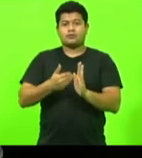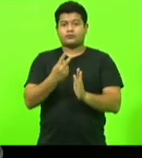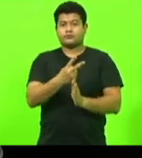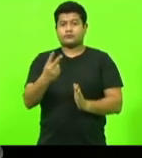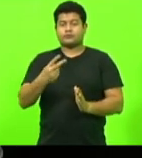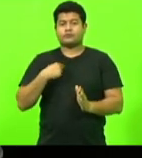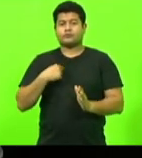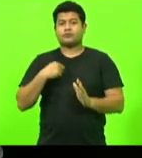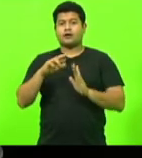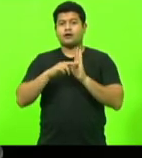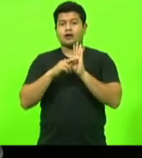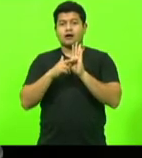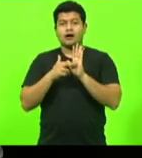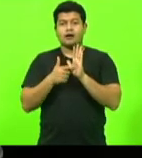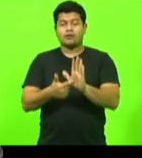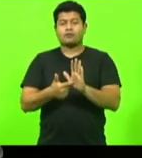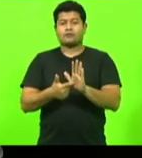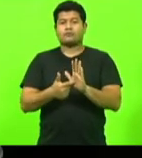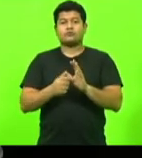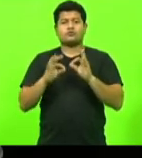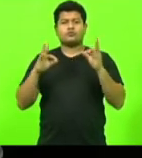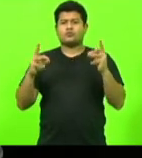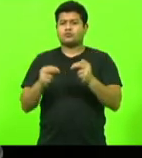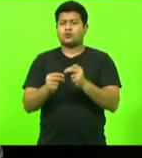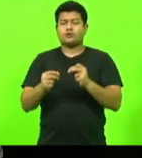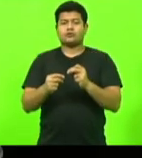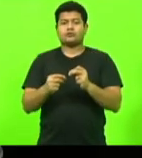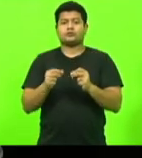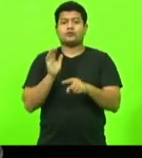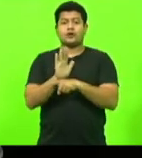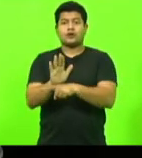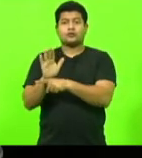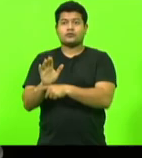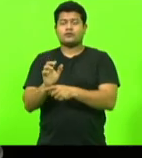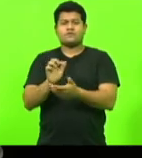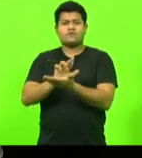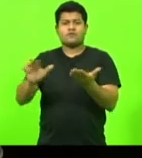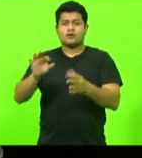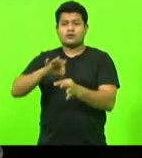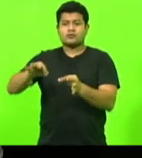as contribuições que foram recebidas das várias entidades,